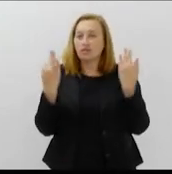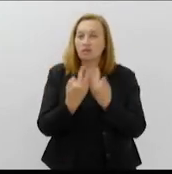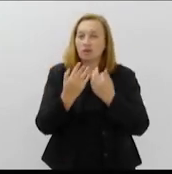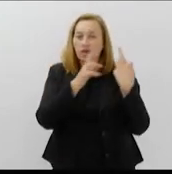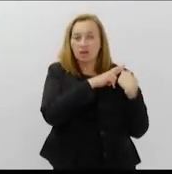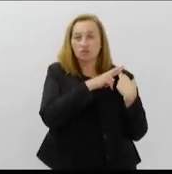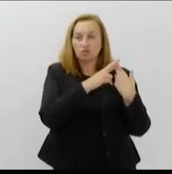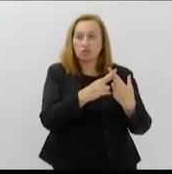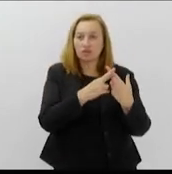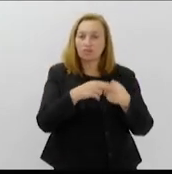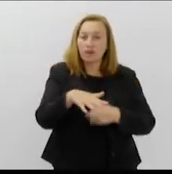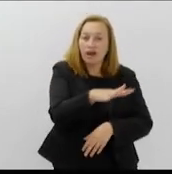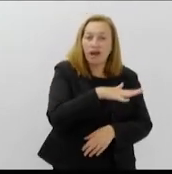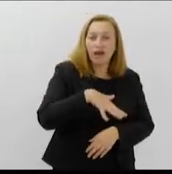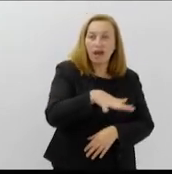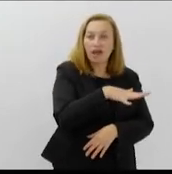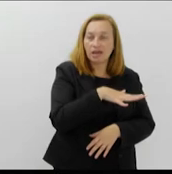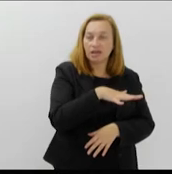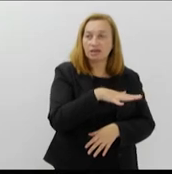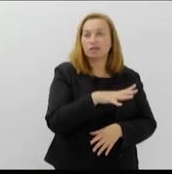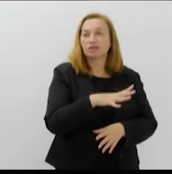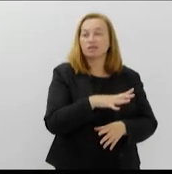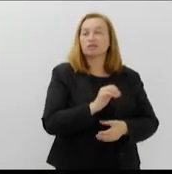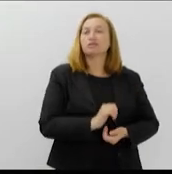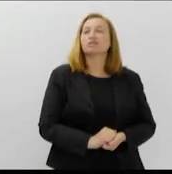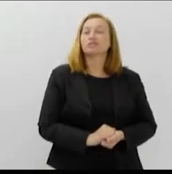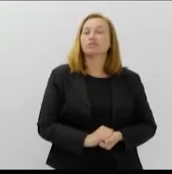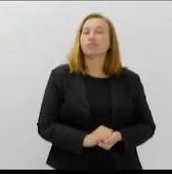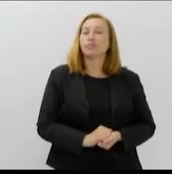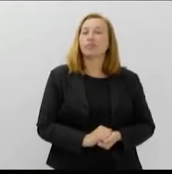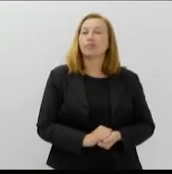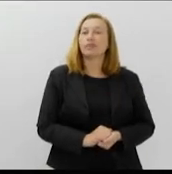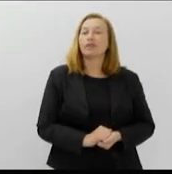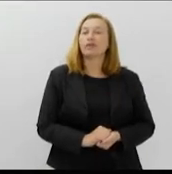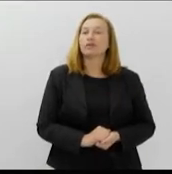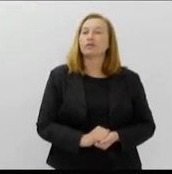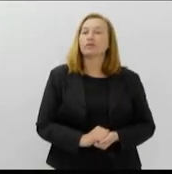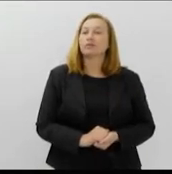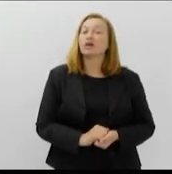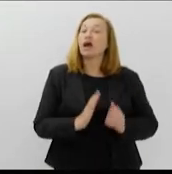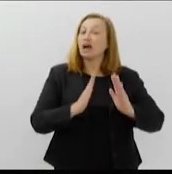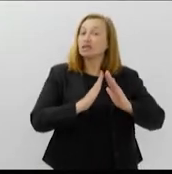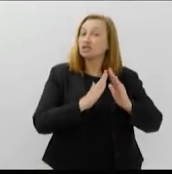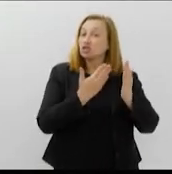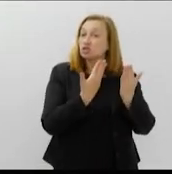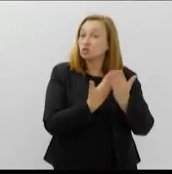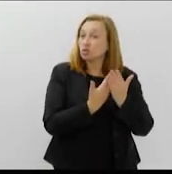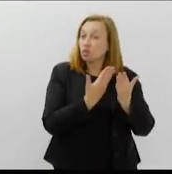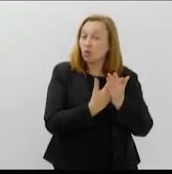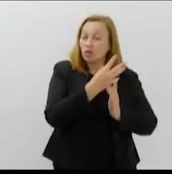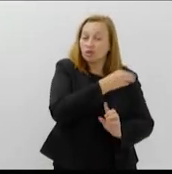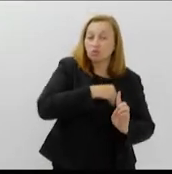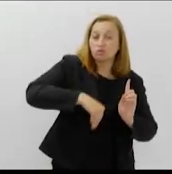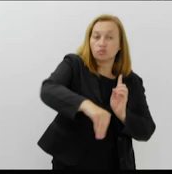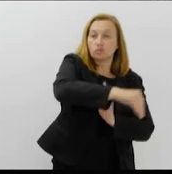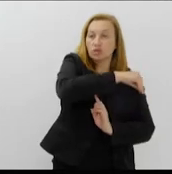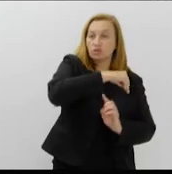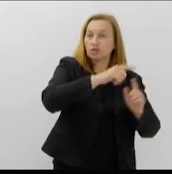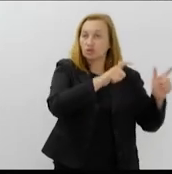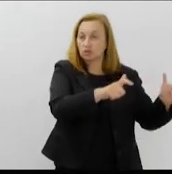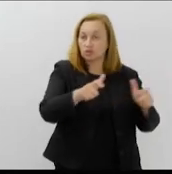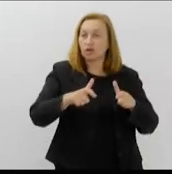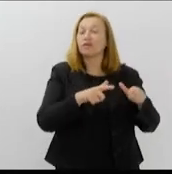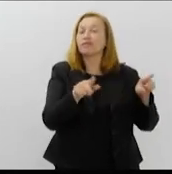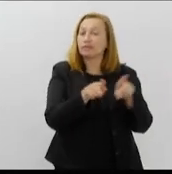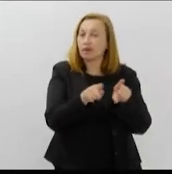área comunitária territorial, abrangendo nessa área as escolas públicas, entre elas